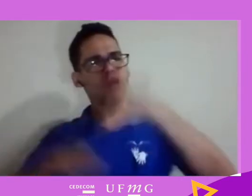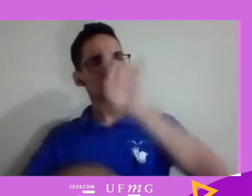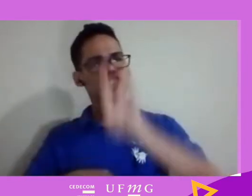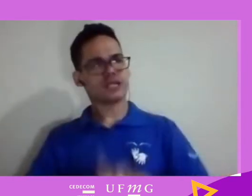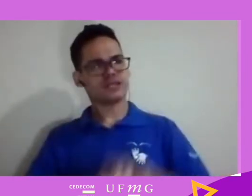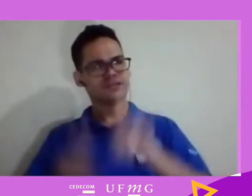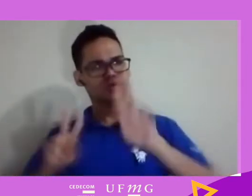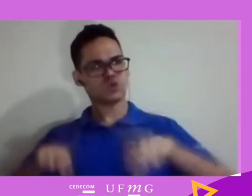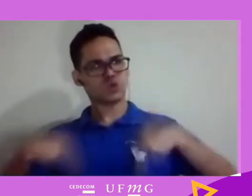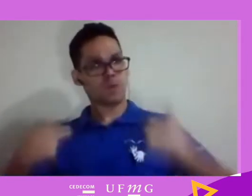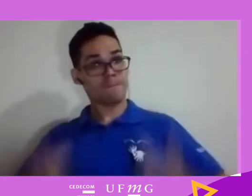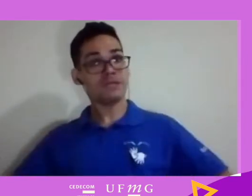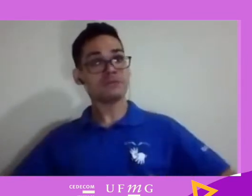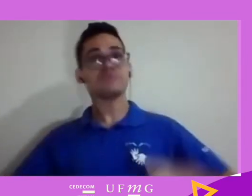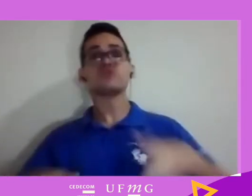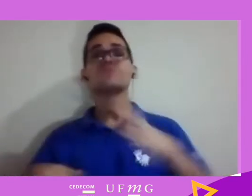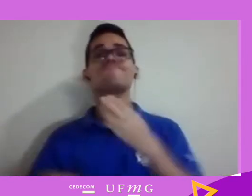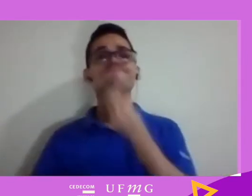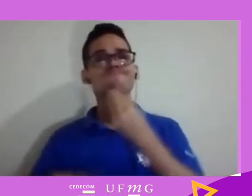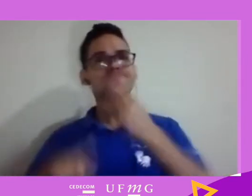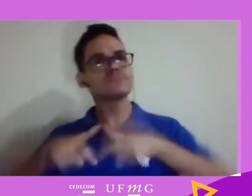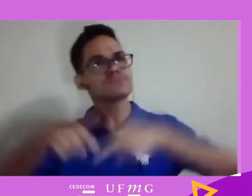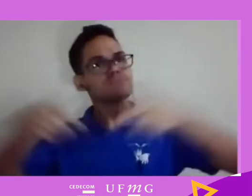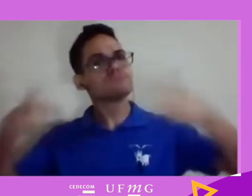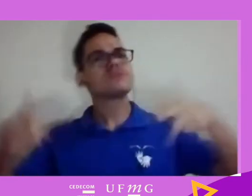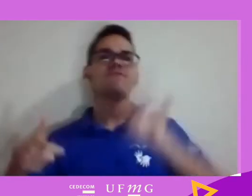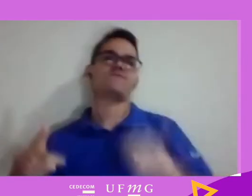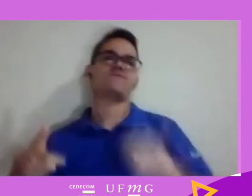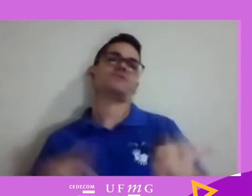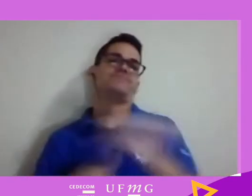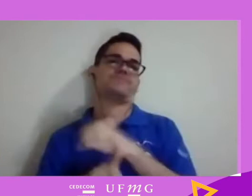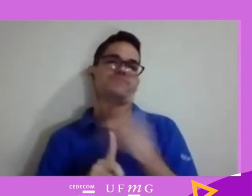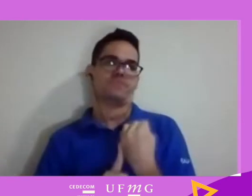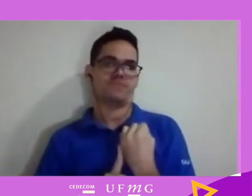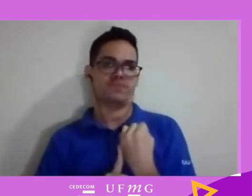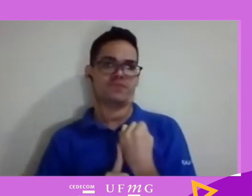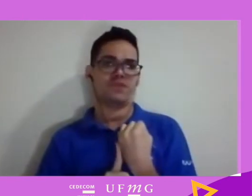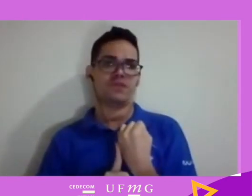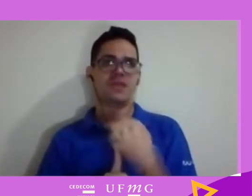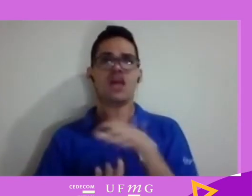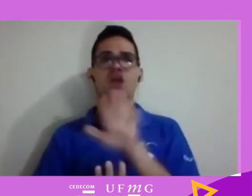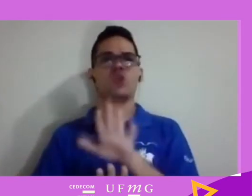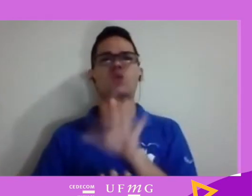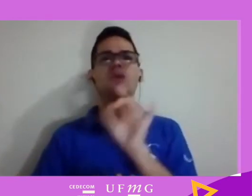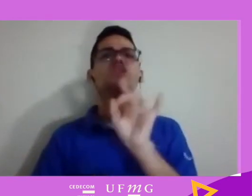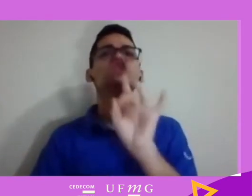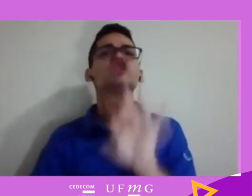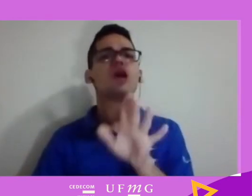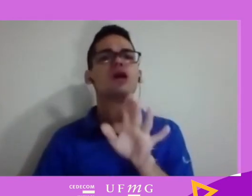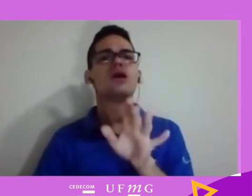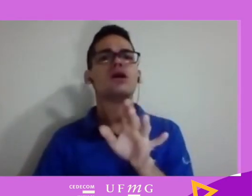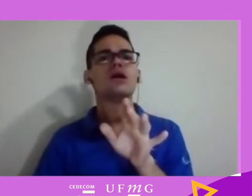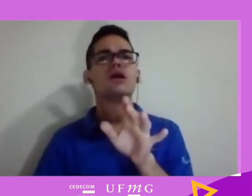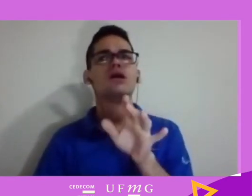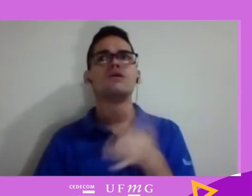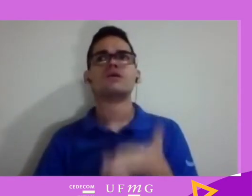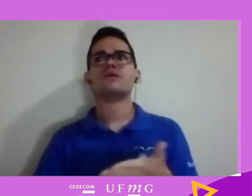de minorias, de direitos humanos, é que isso cresça cada vez mais na sociedade. E não